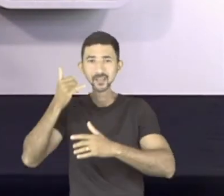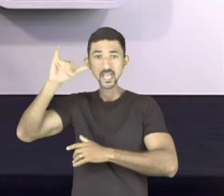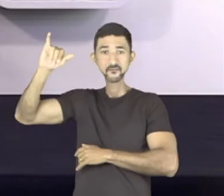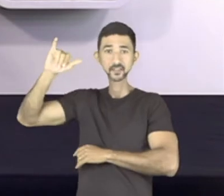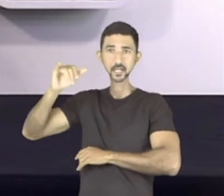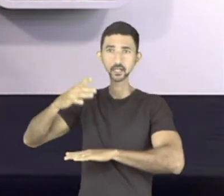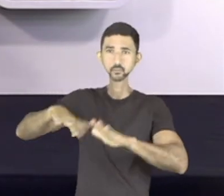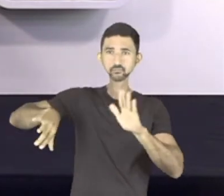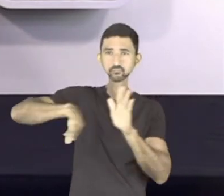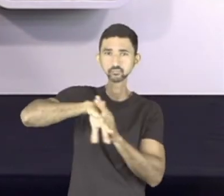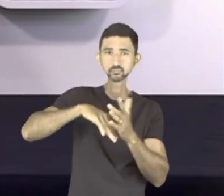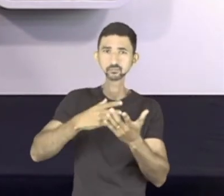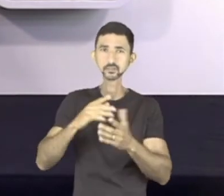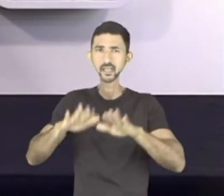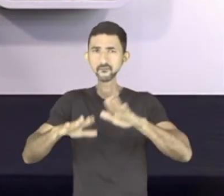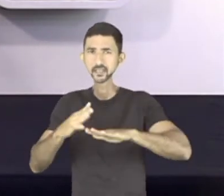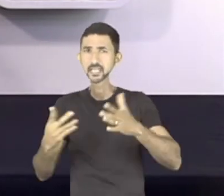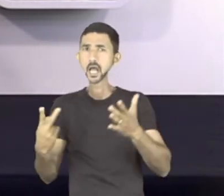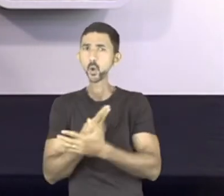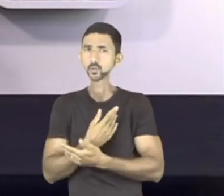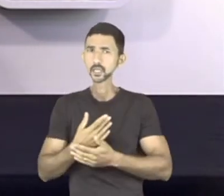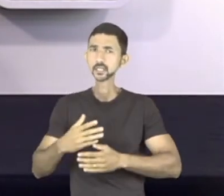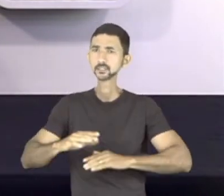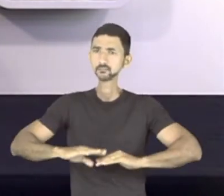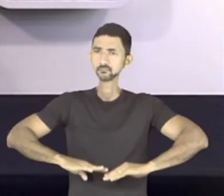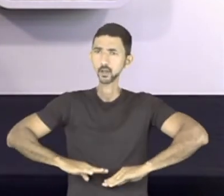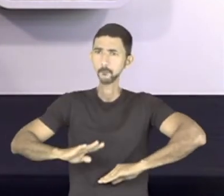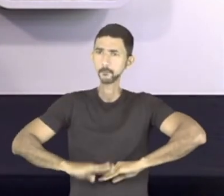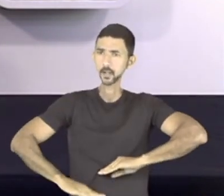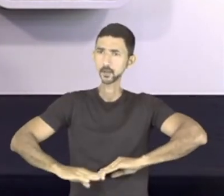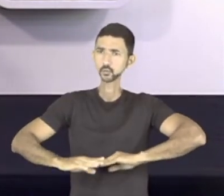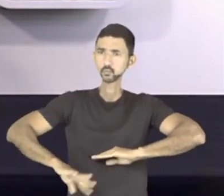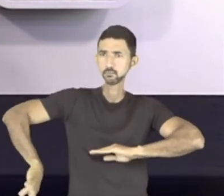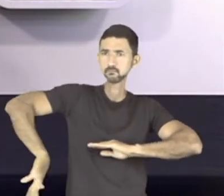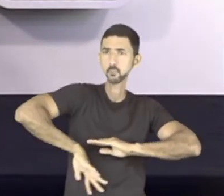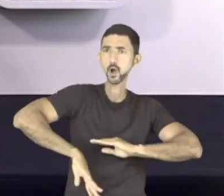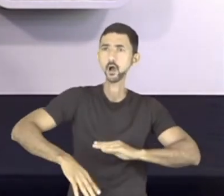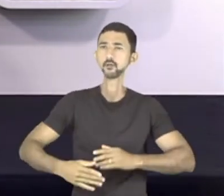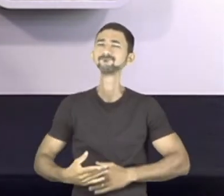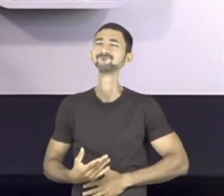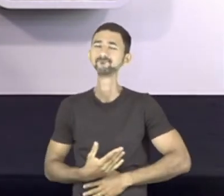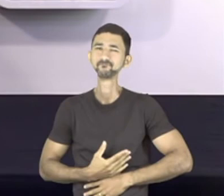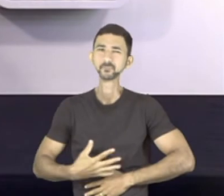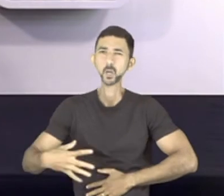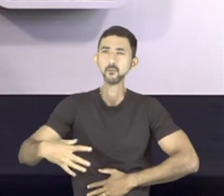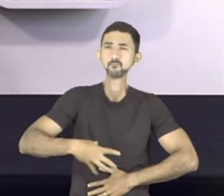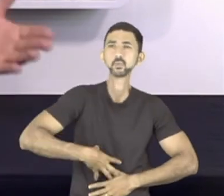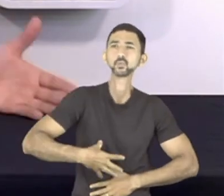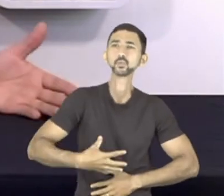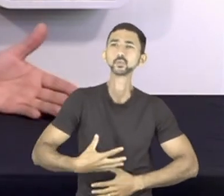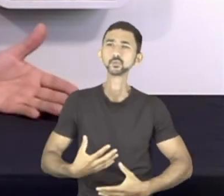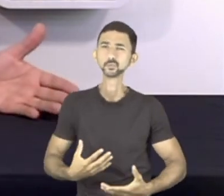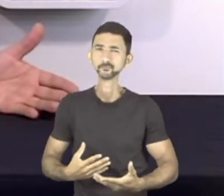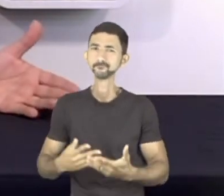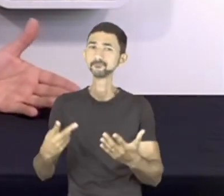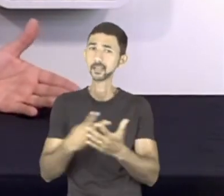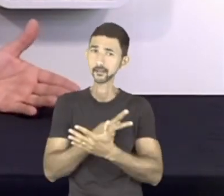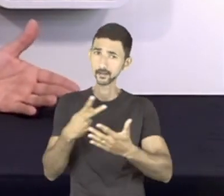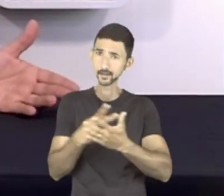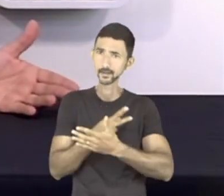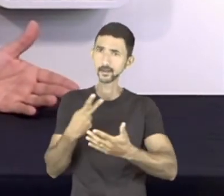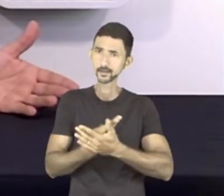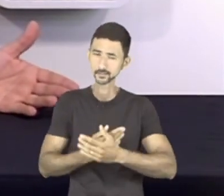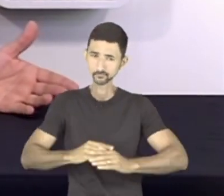evitar, nessa troca de golpes, pode ser que algum acidente aconteça e algum lutador possa atingir o seu